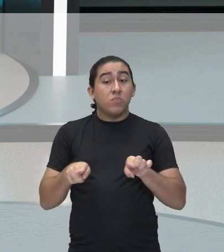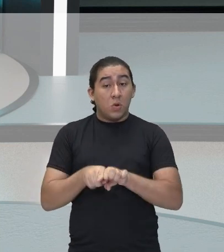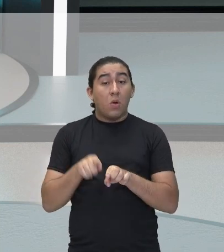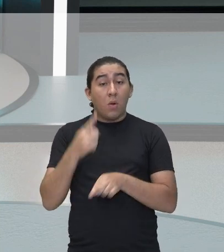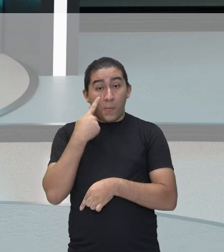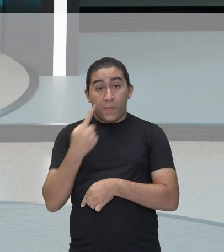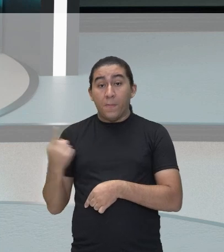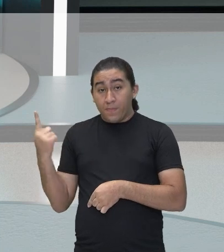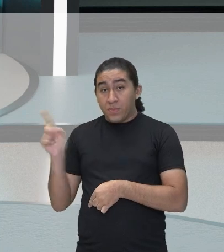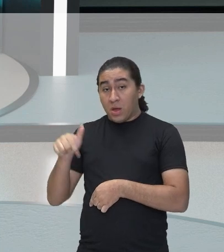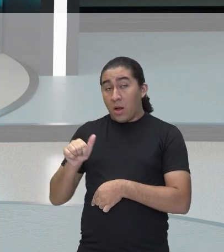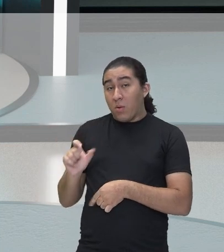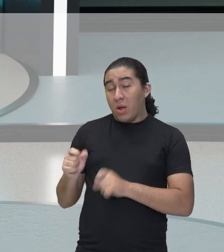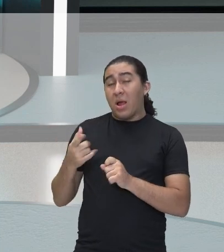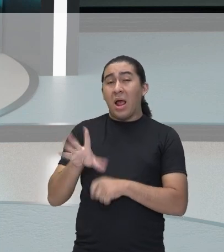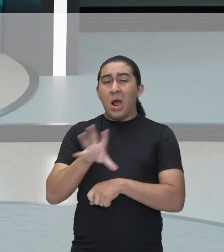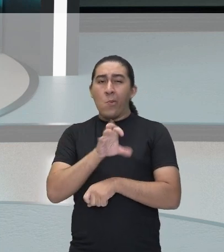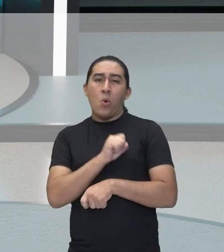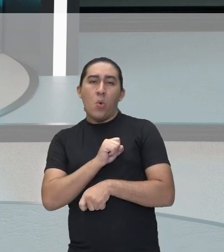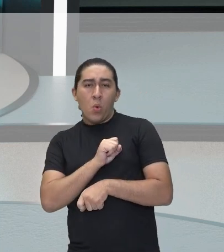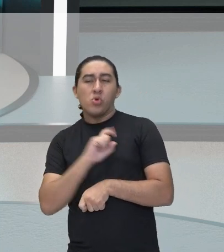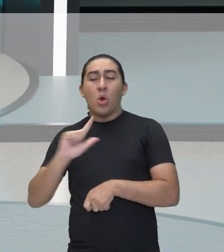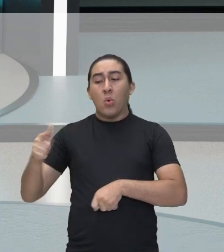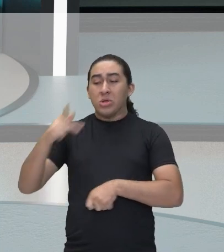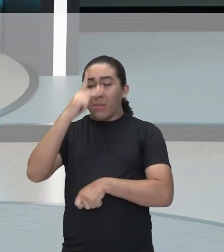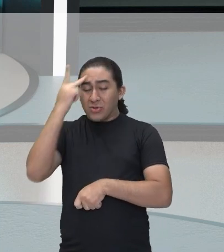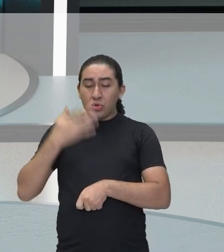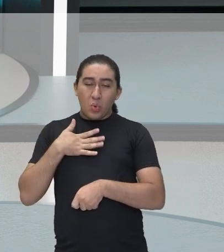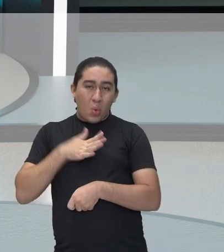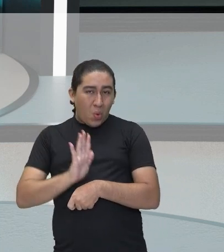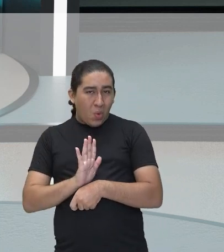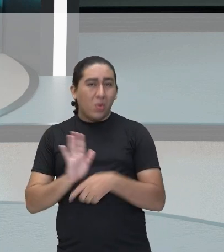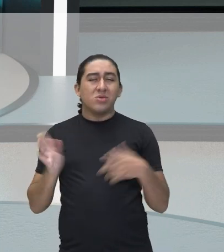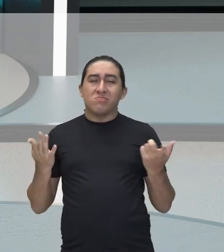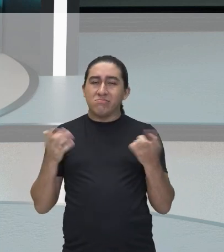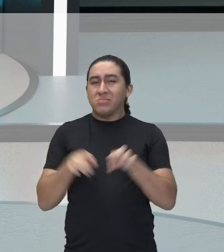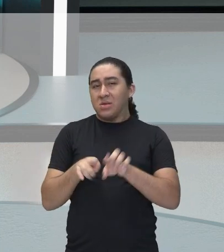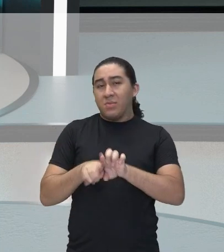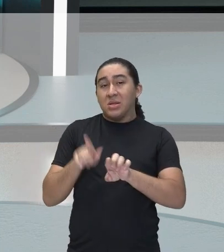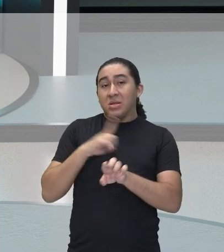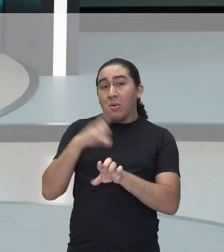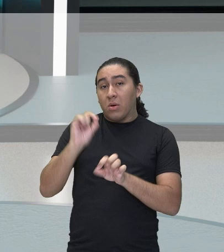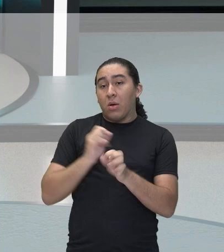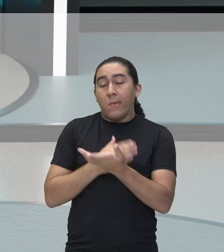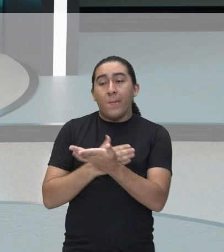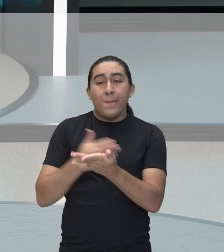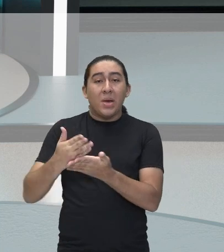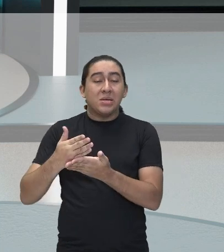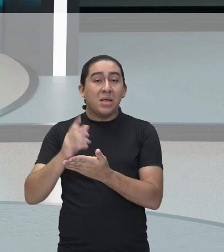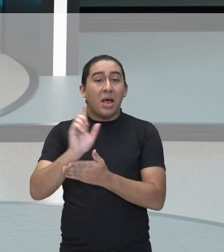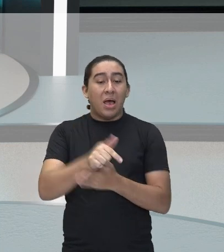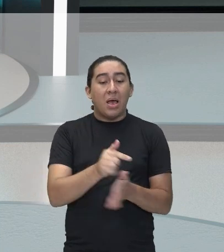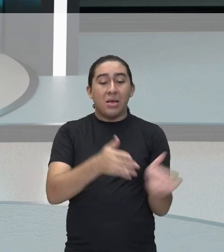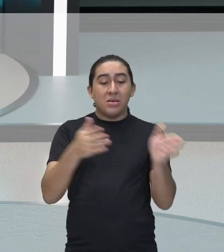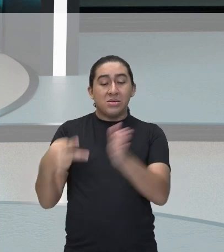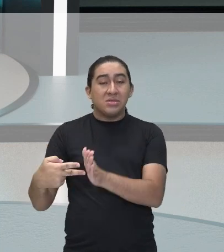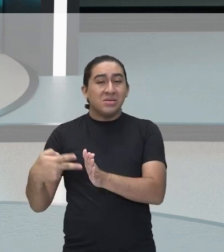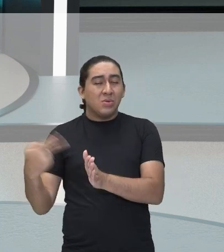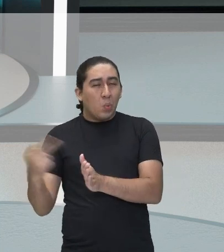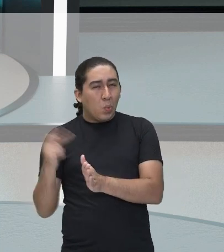não correspondido, que já vai, né, abrir margem para a segunda geração,